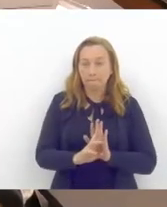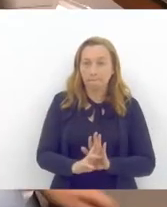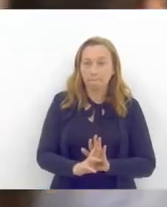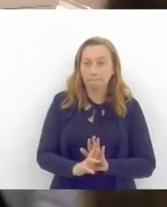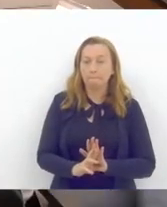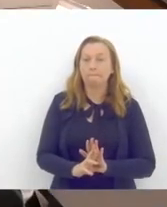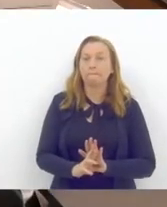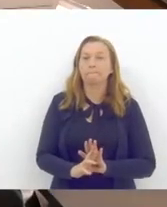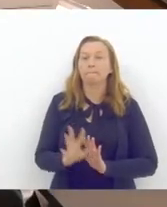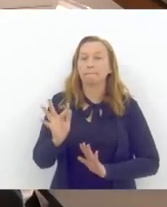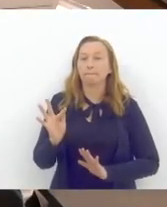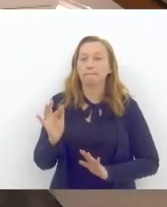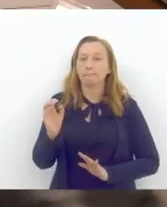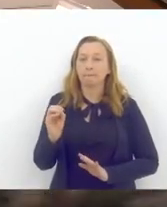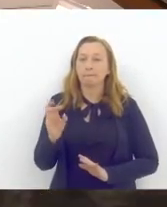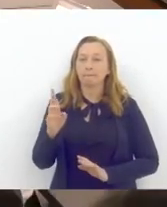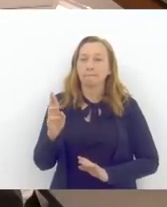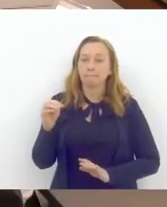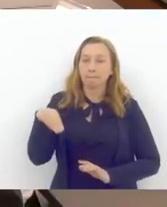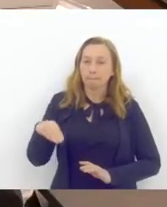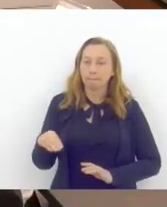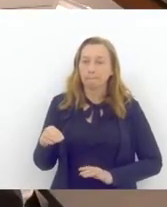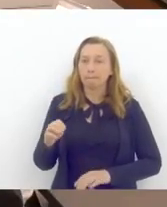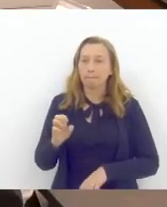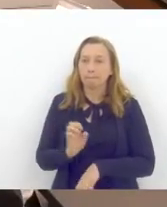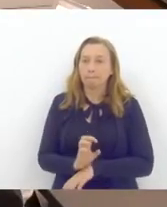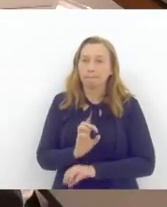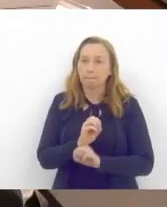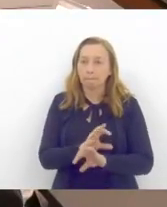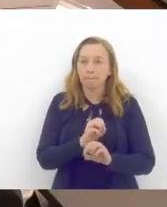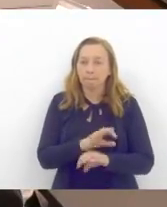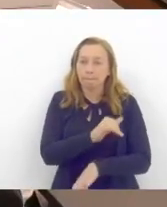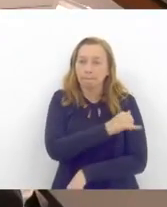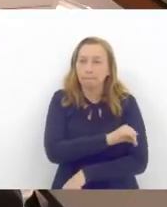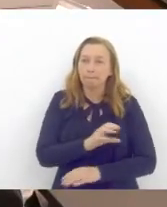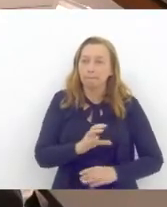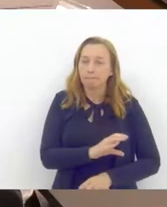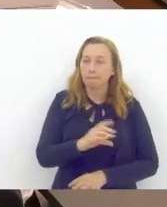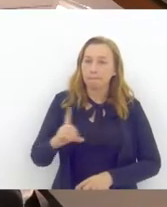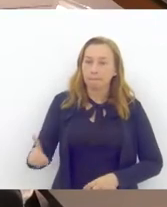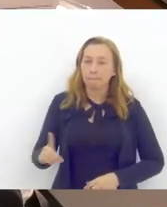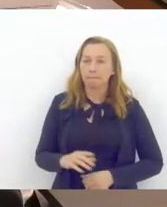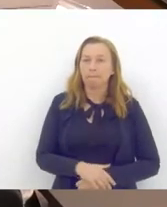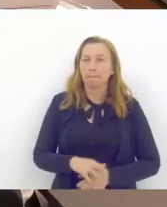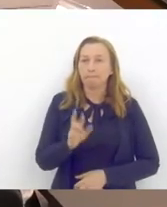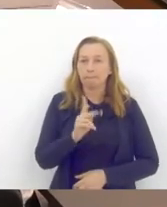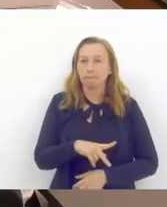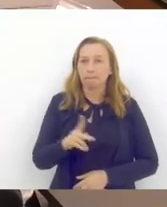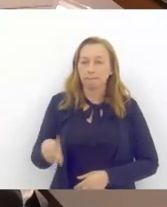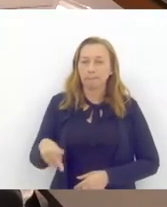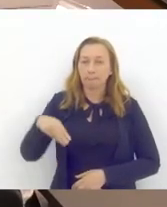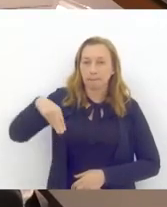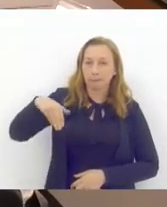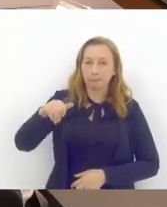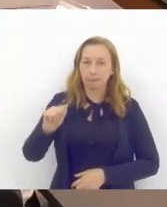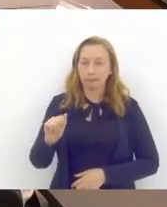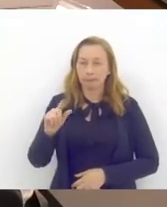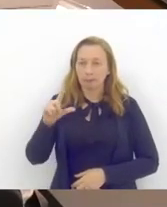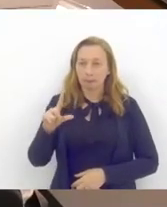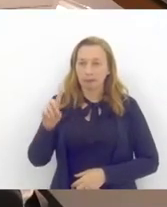Educação do Rio de Janeiro, que é coordenado pela professora Malvina Tânia